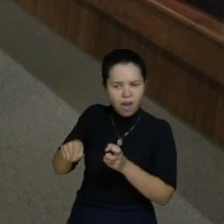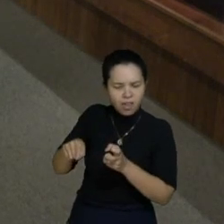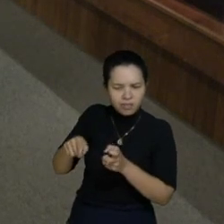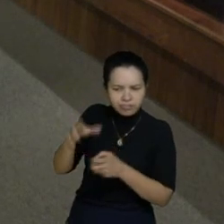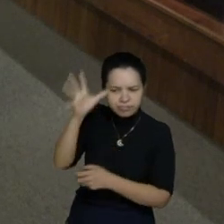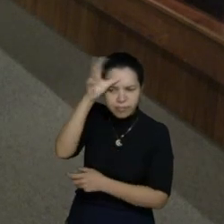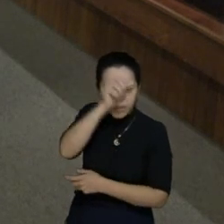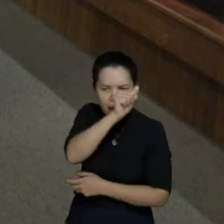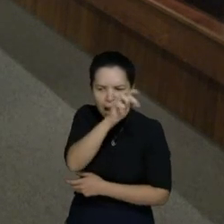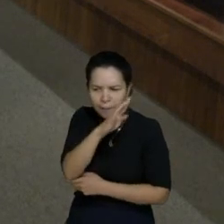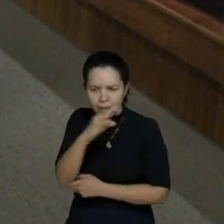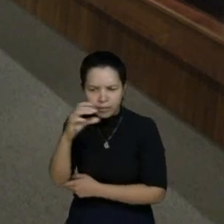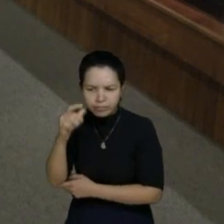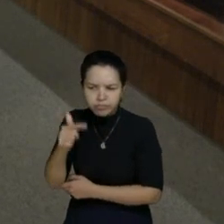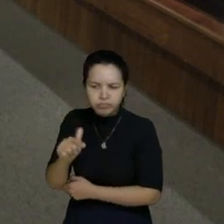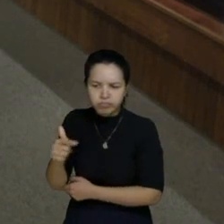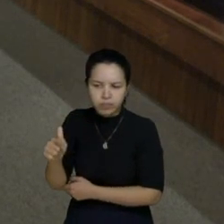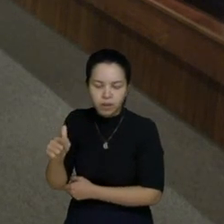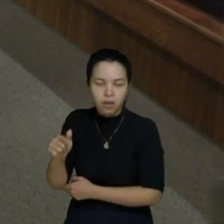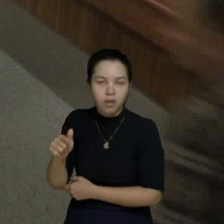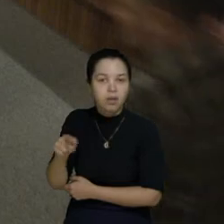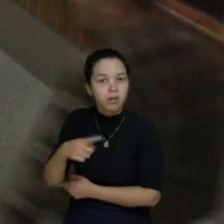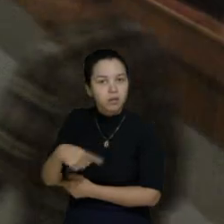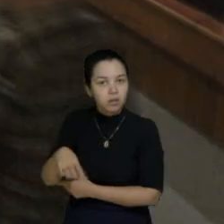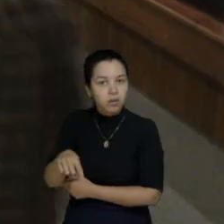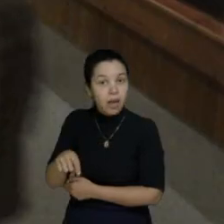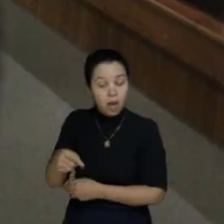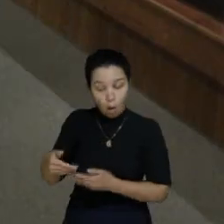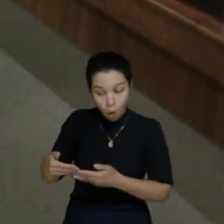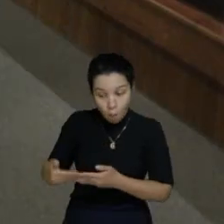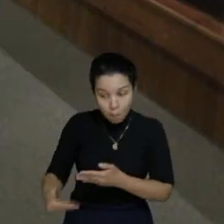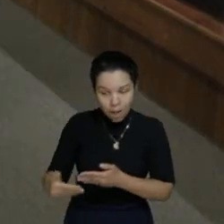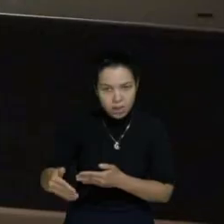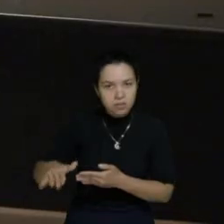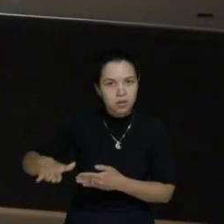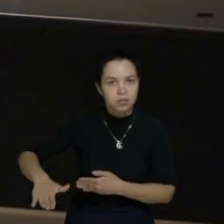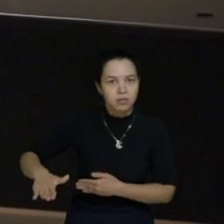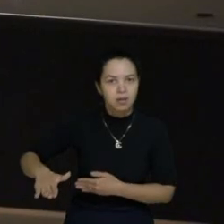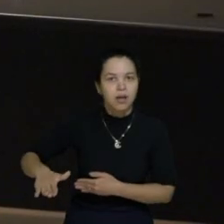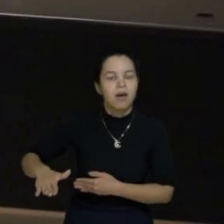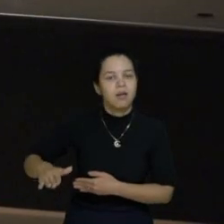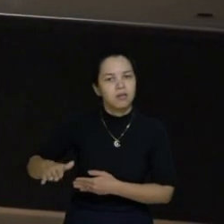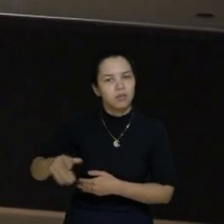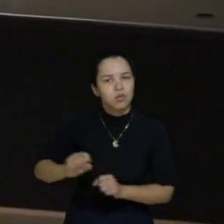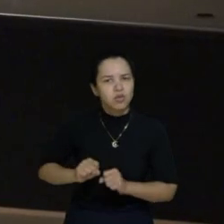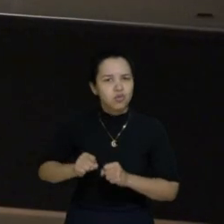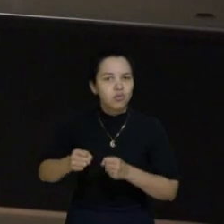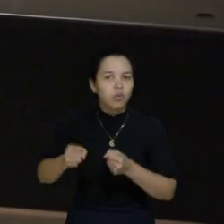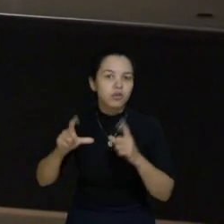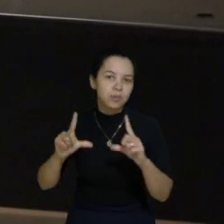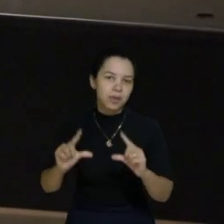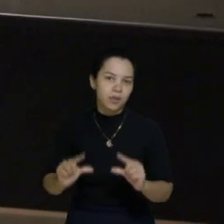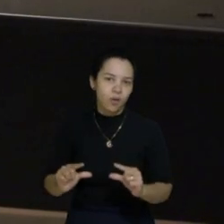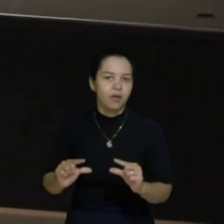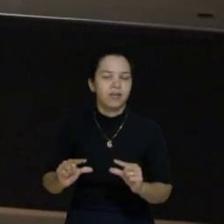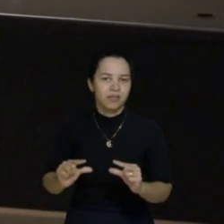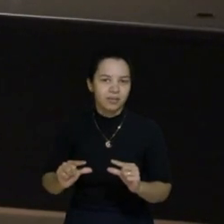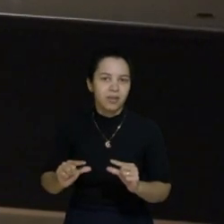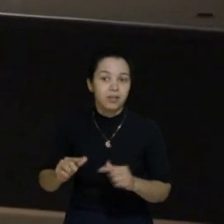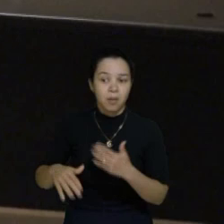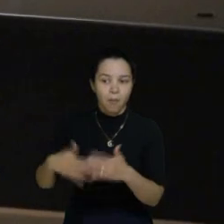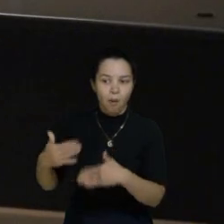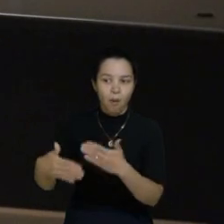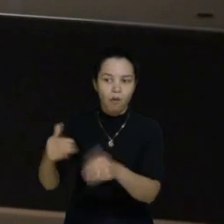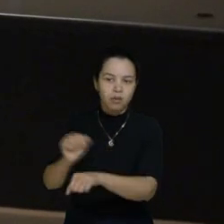idade a gente tem muito menos esforço do que se a gente gente deixar para fazer isso com 9 10 e aí tem dois